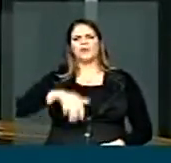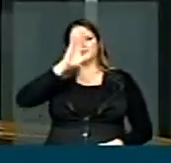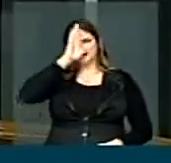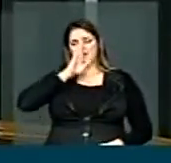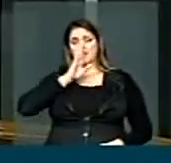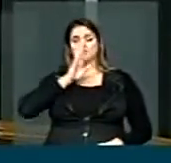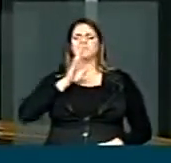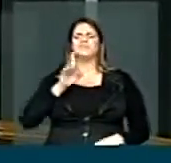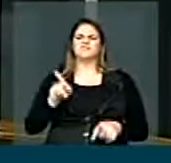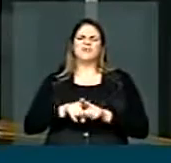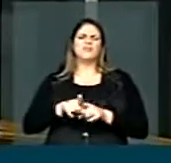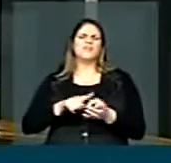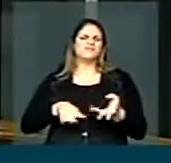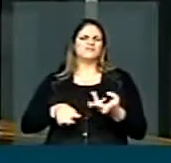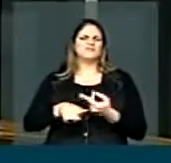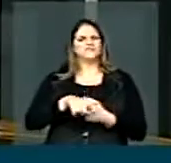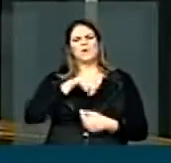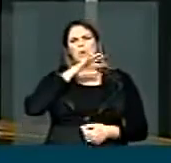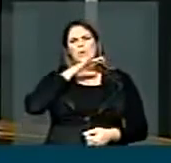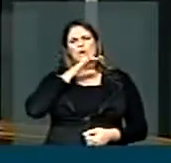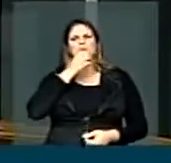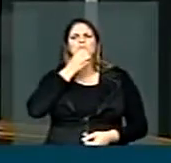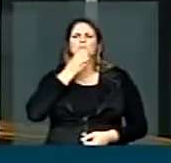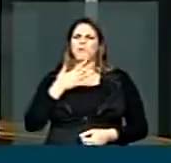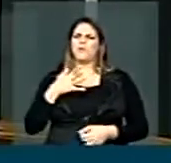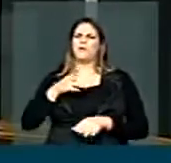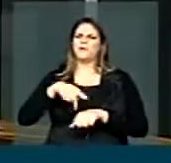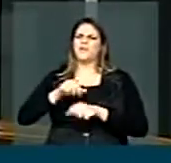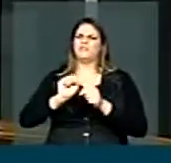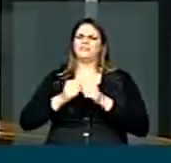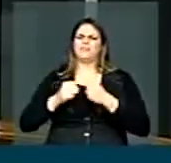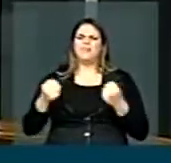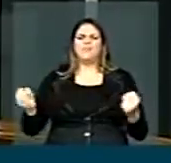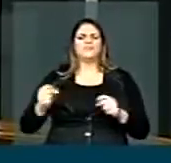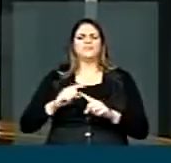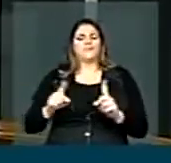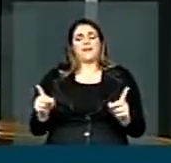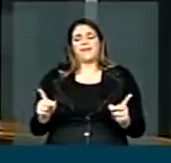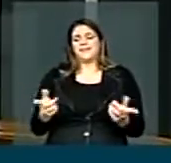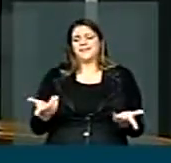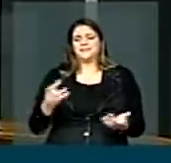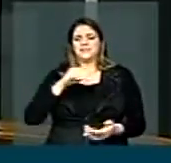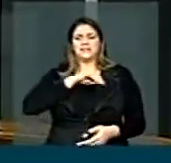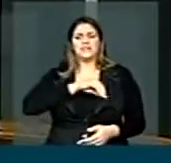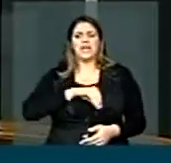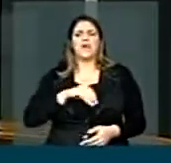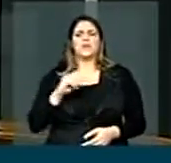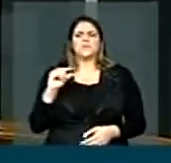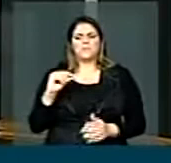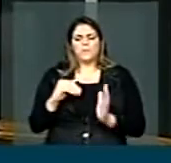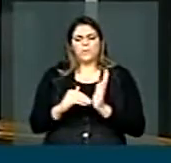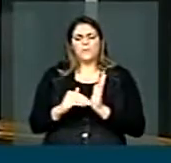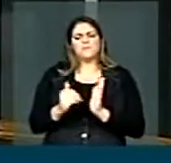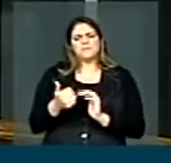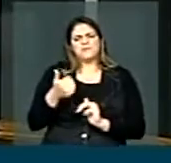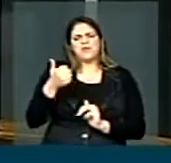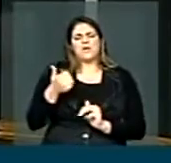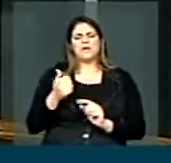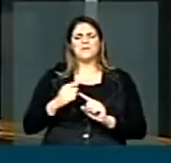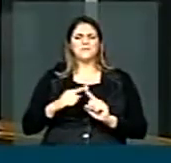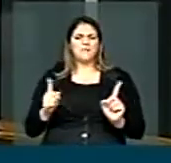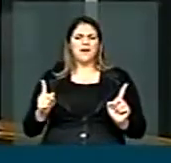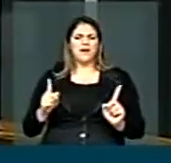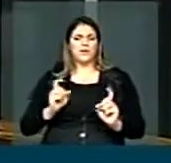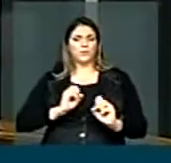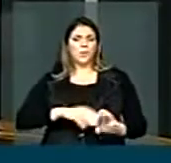também não prestam, um país tão desenvolvido, tão grande, de um salário mínimo que melhorou, mas a gente